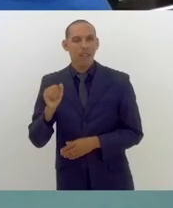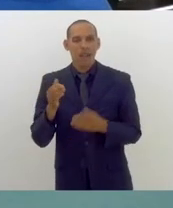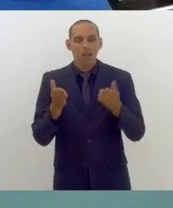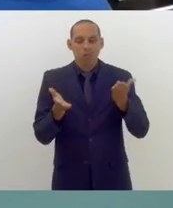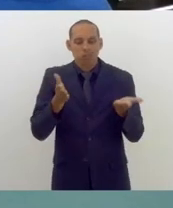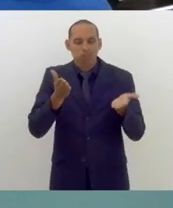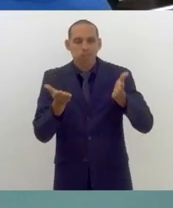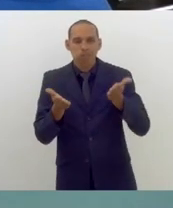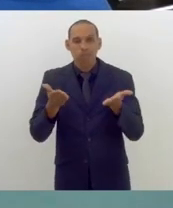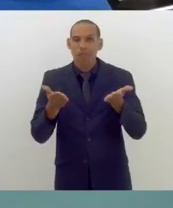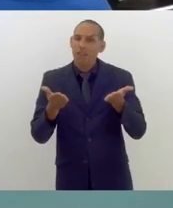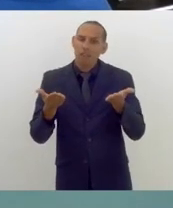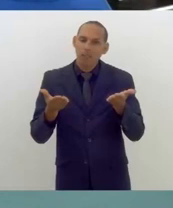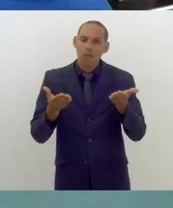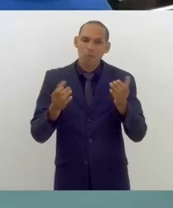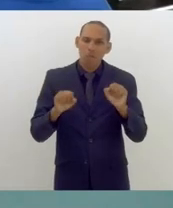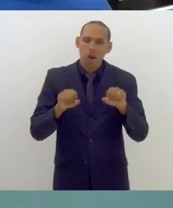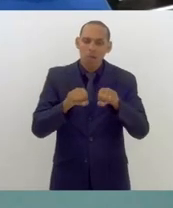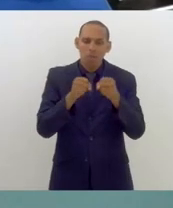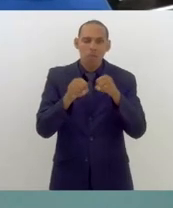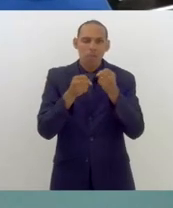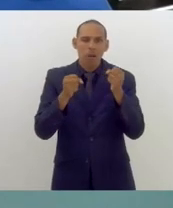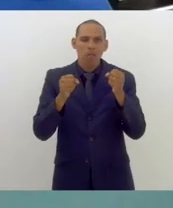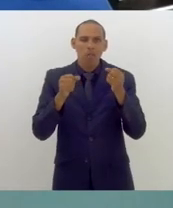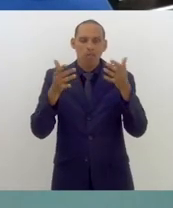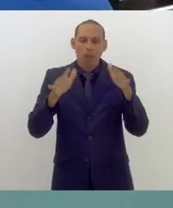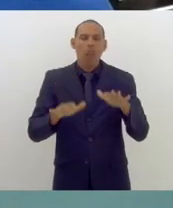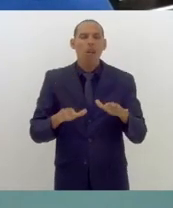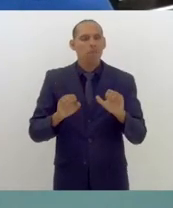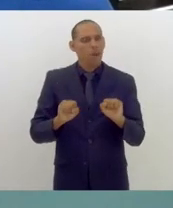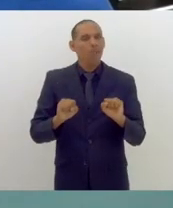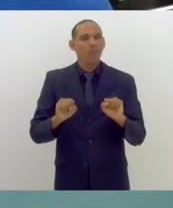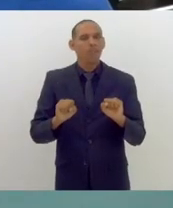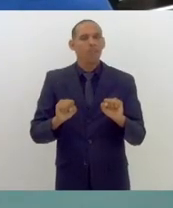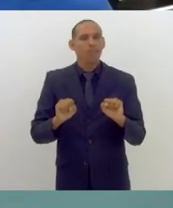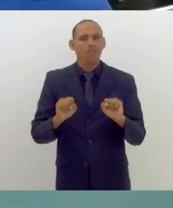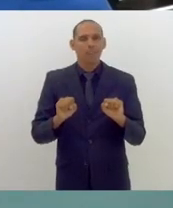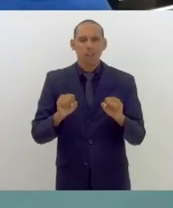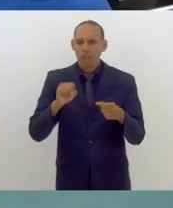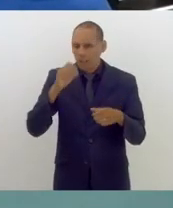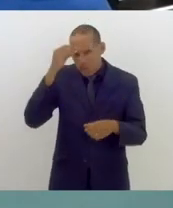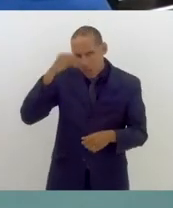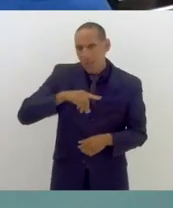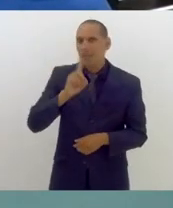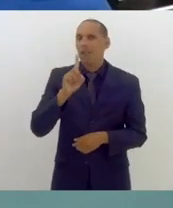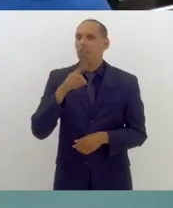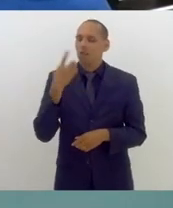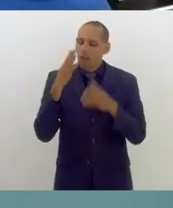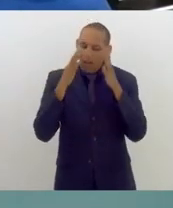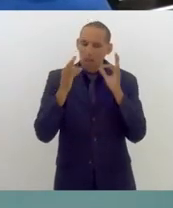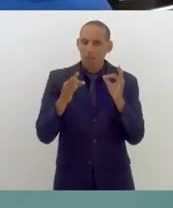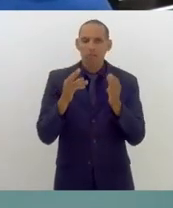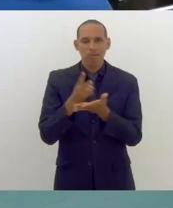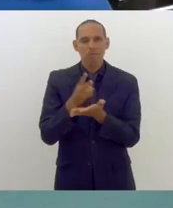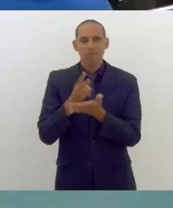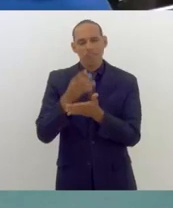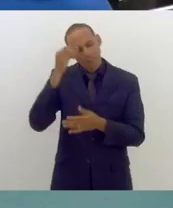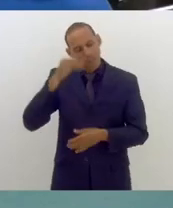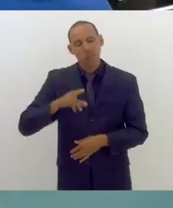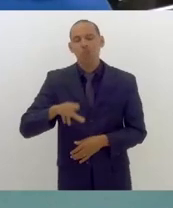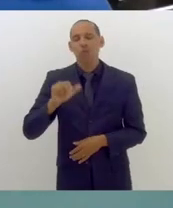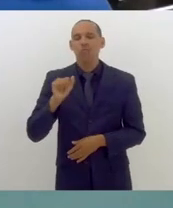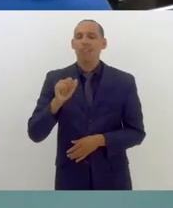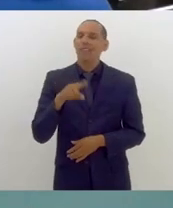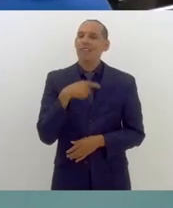flutuantes então eu espero que você não desista que nós vamos Estar atento em relação a essa questão e sempre discutir a Bahia